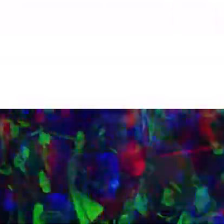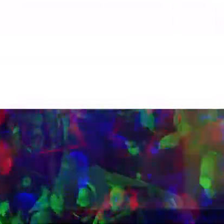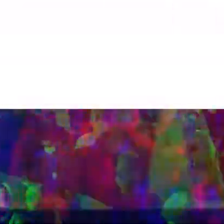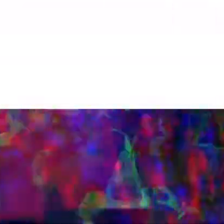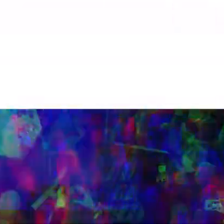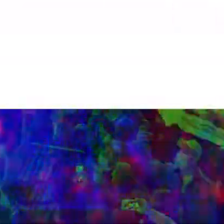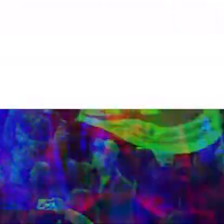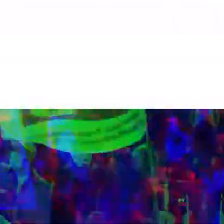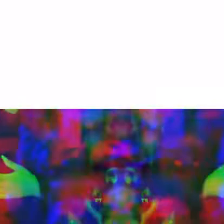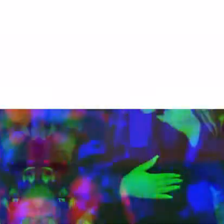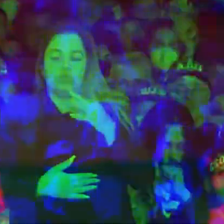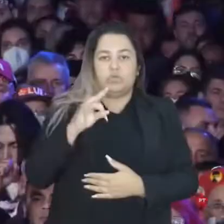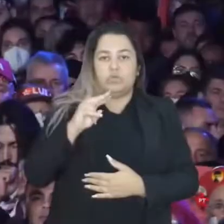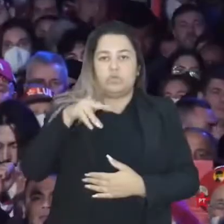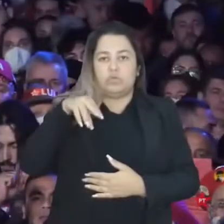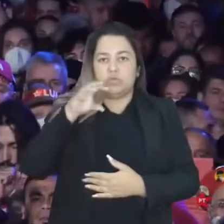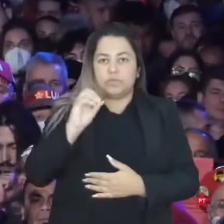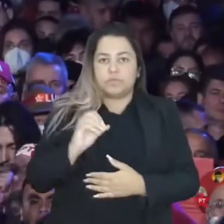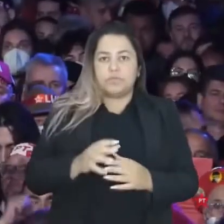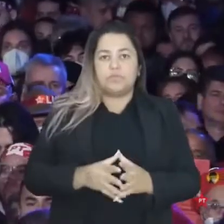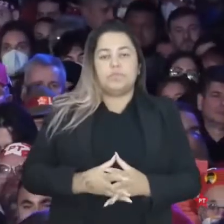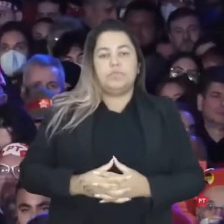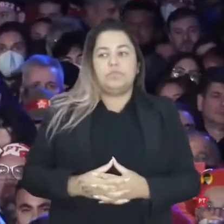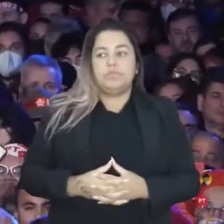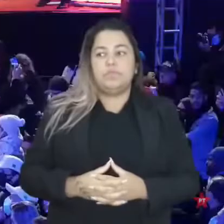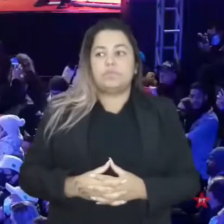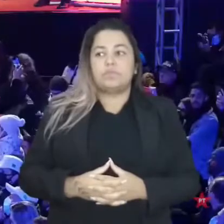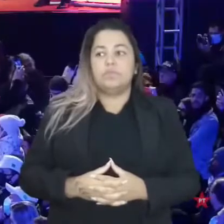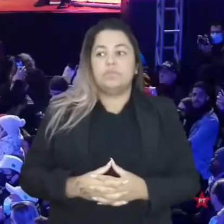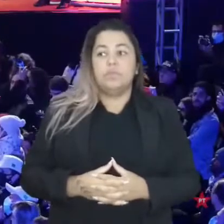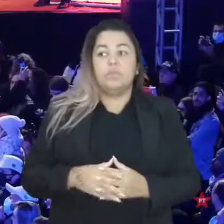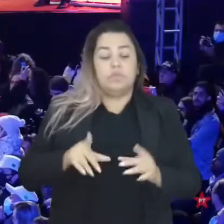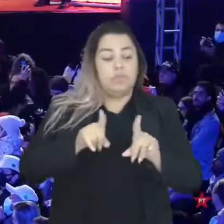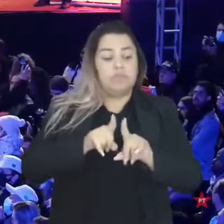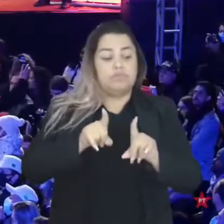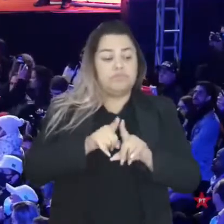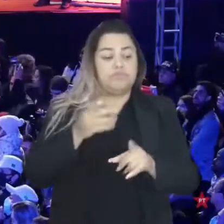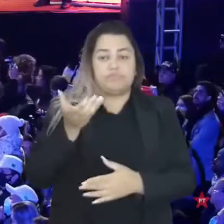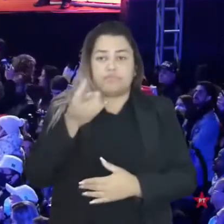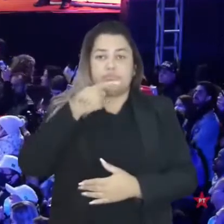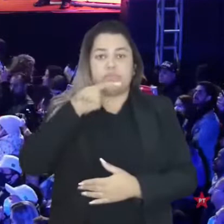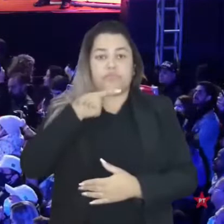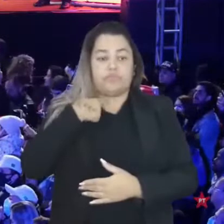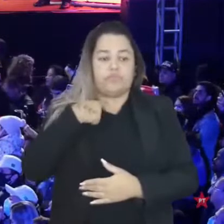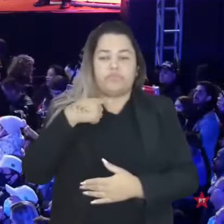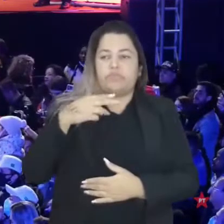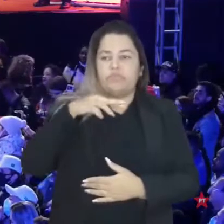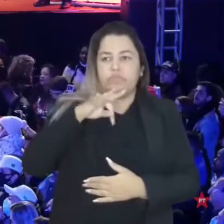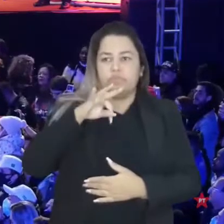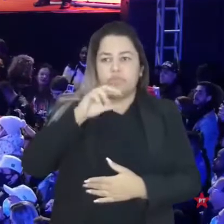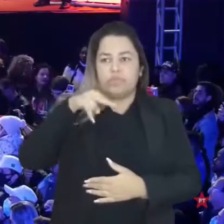de novo. Eu queria fazer um apelo para os militantes dos partidos que estão nos